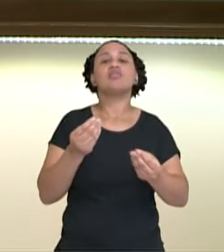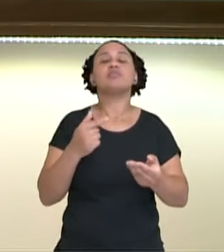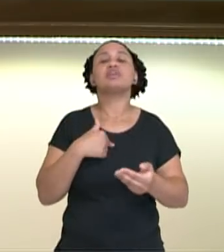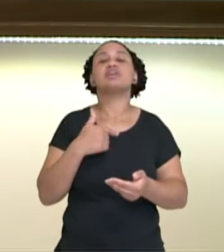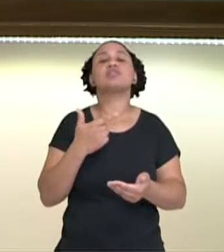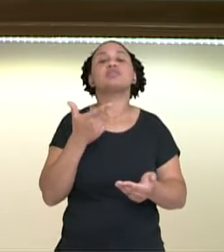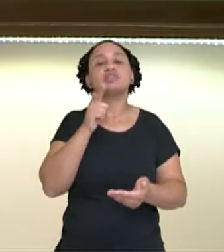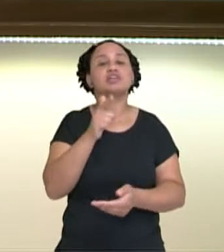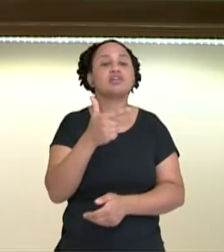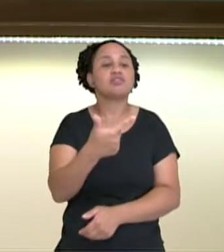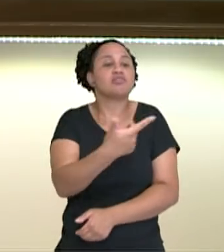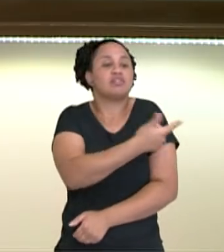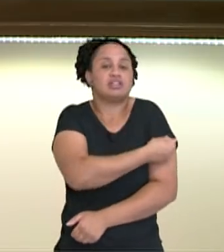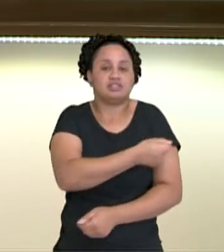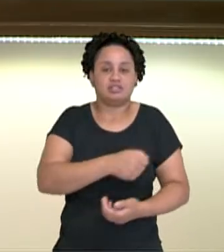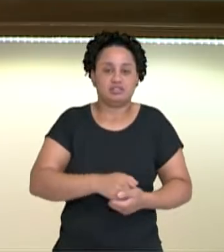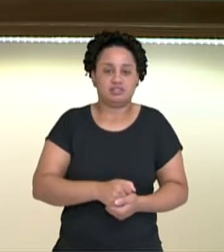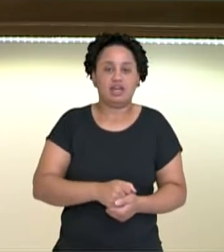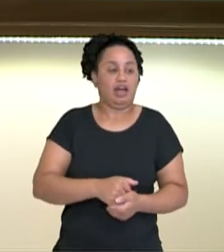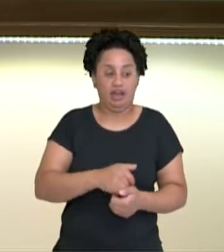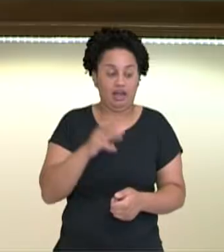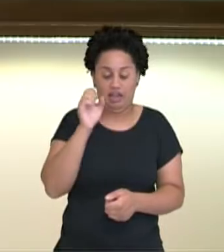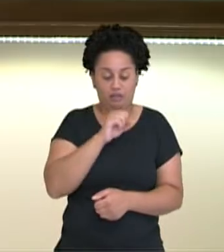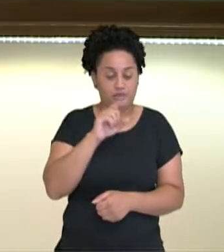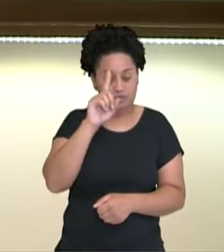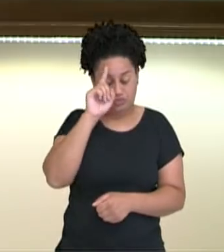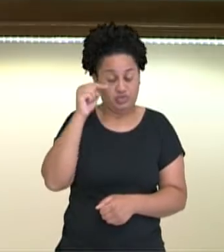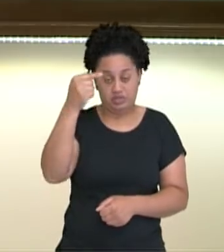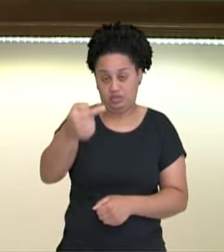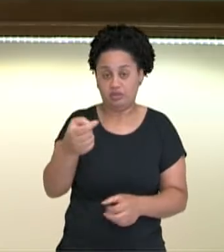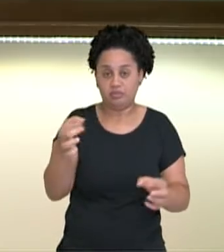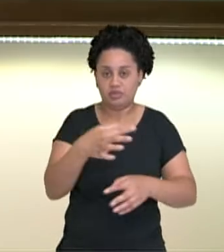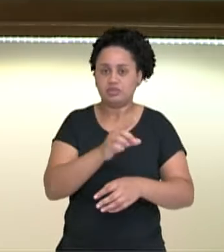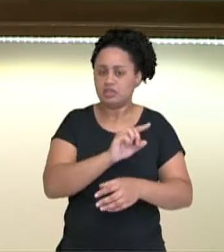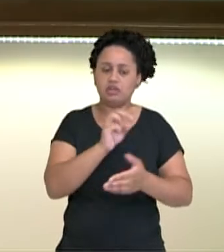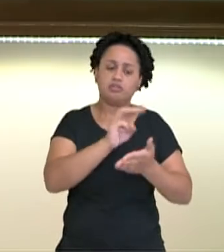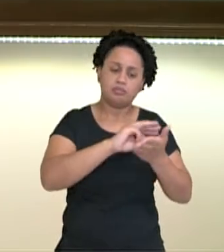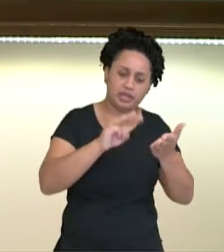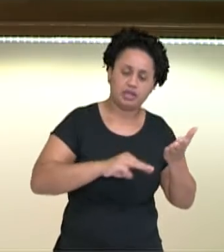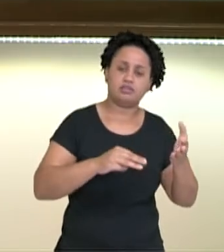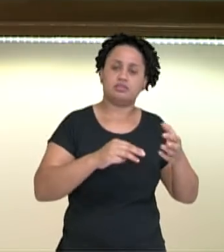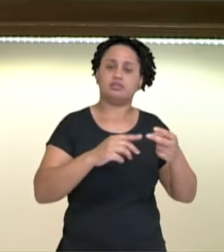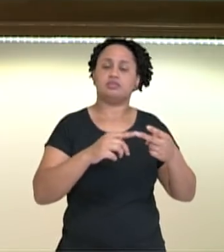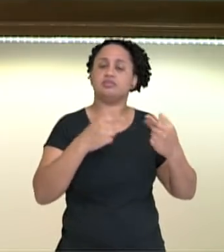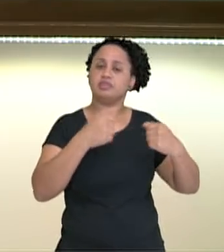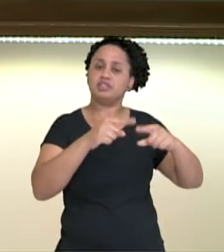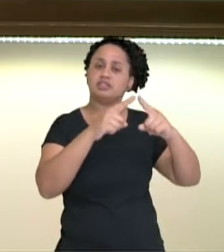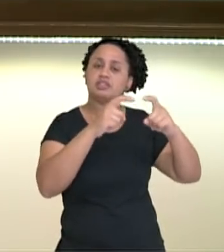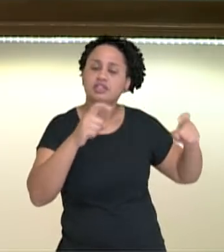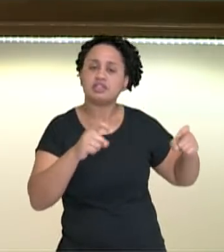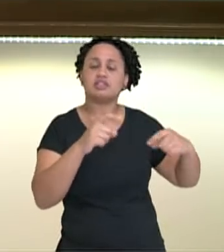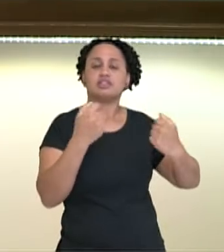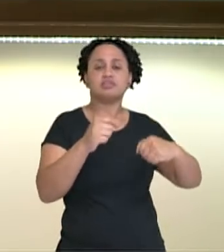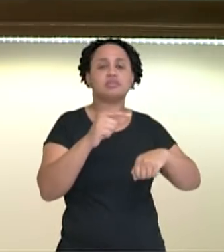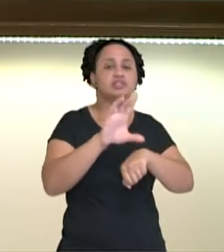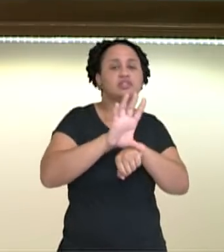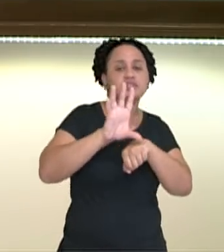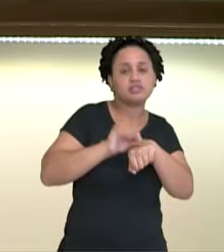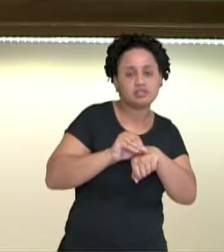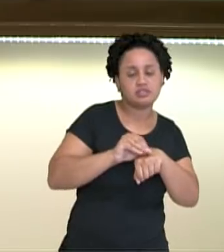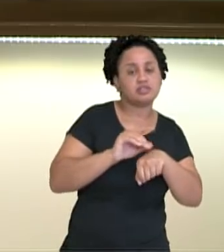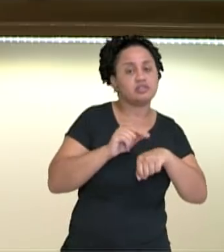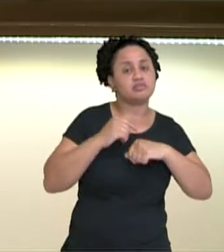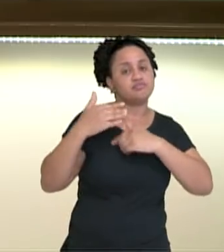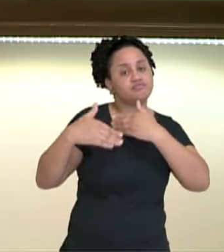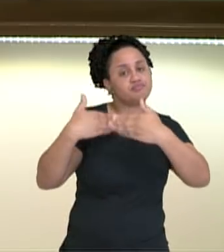vacina? Não se chega do dia para a noite, mas se chega com método, você chega com ciência, você chega com conhecimento. Né? Então, é um